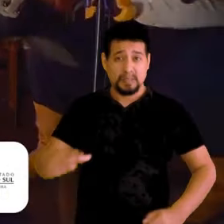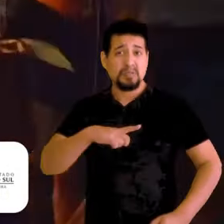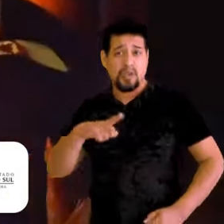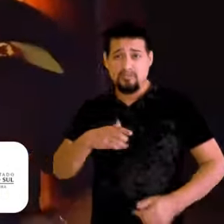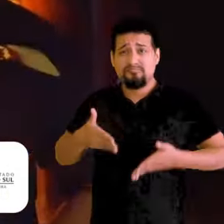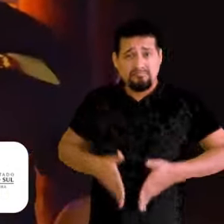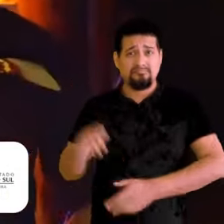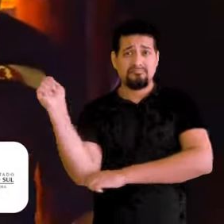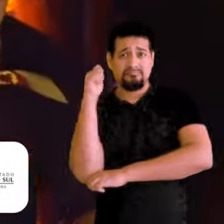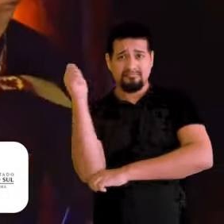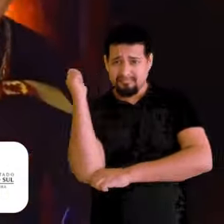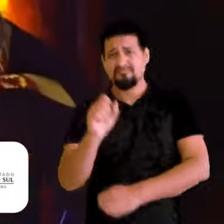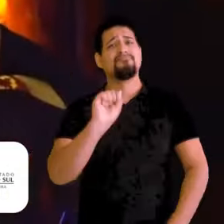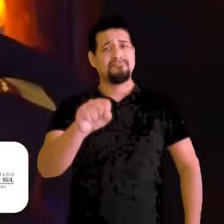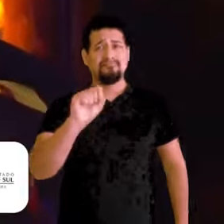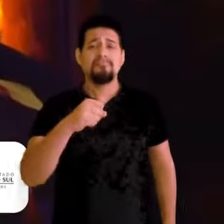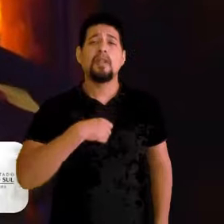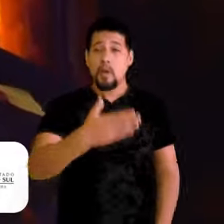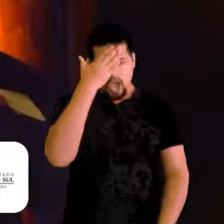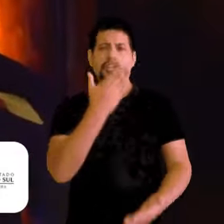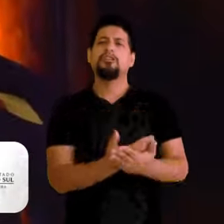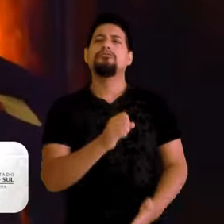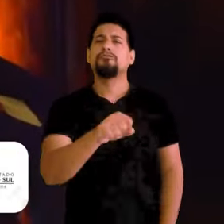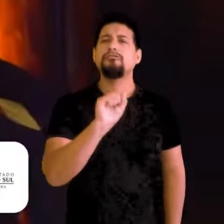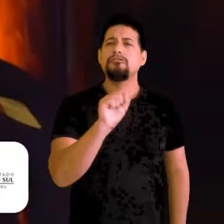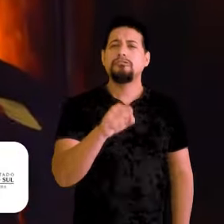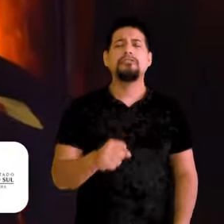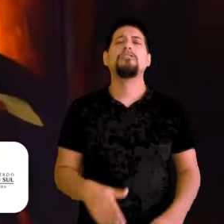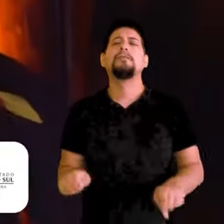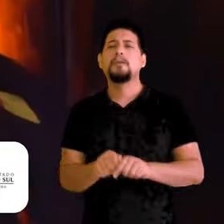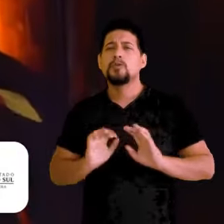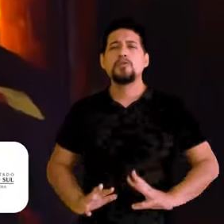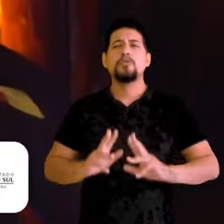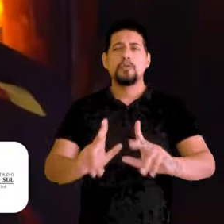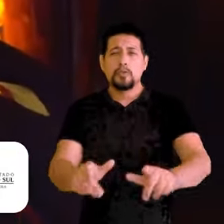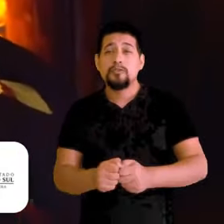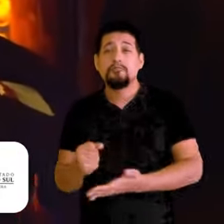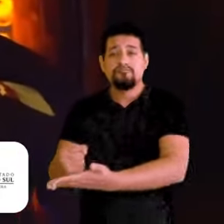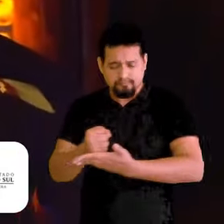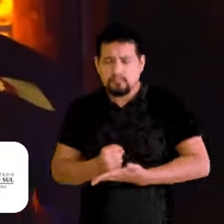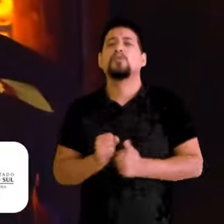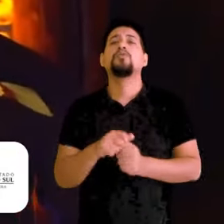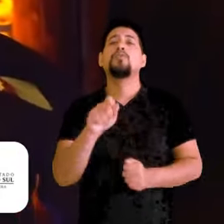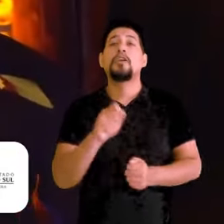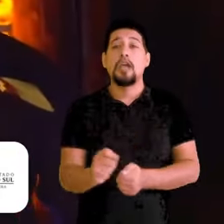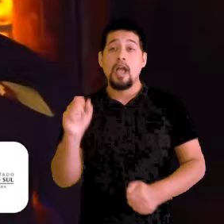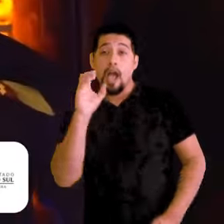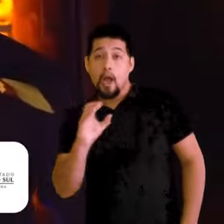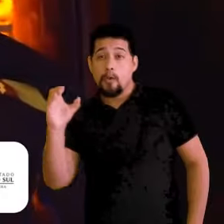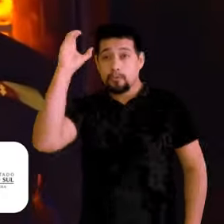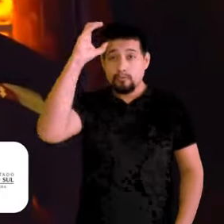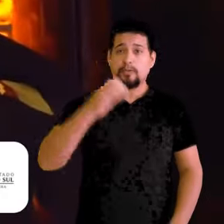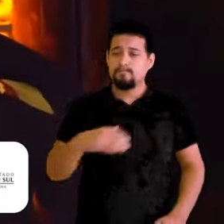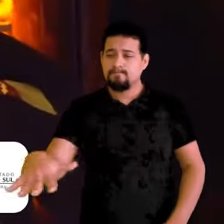Paulo? Eu sou gaúcho e tenho por devoção a tradição do meu pago por sistema. Trago comigo a cultura do